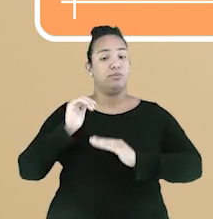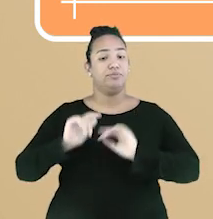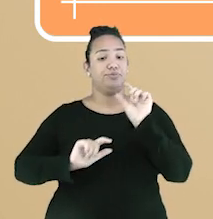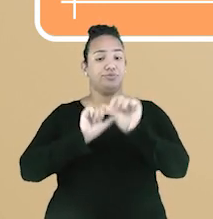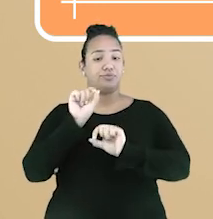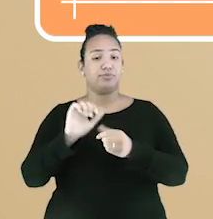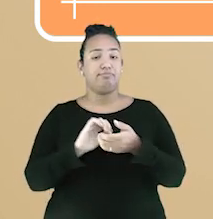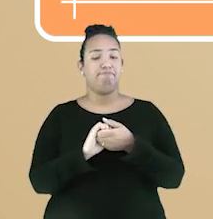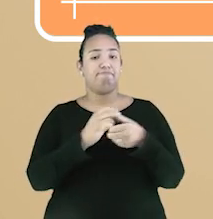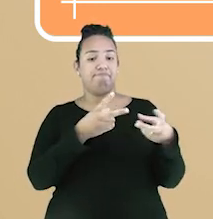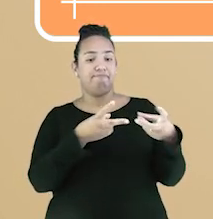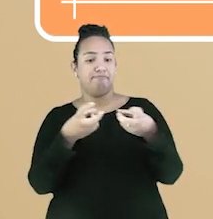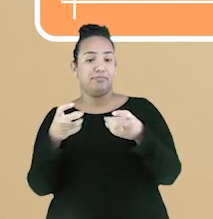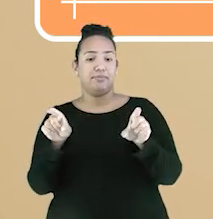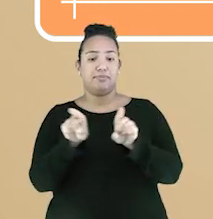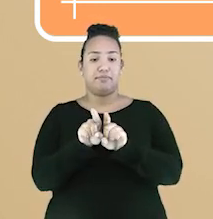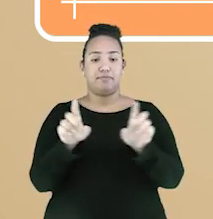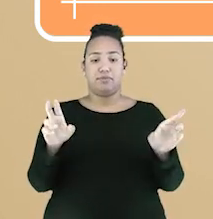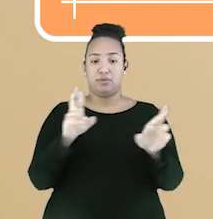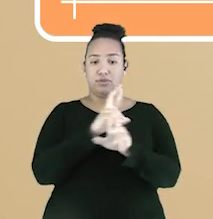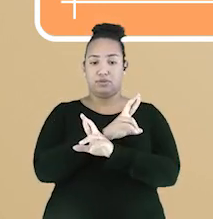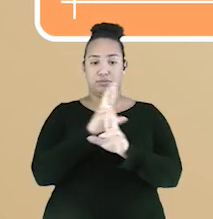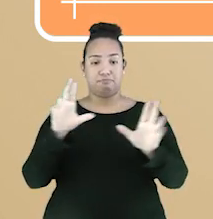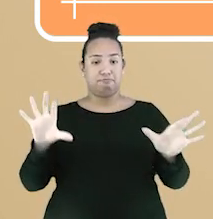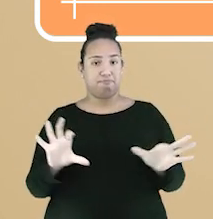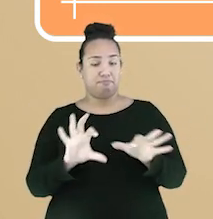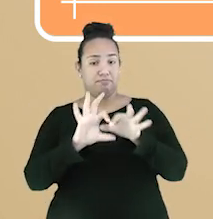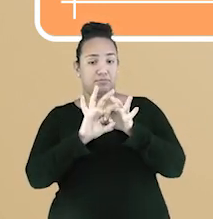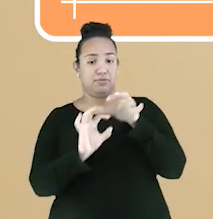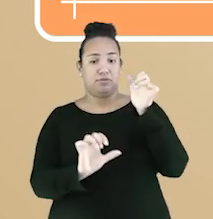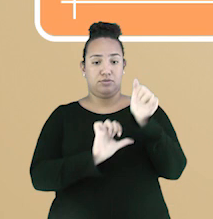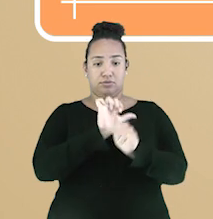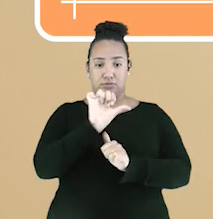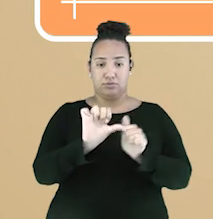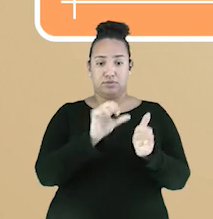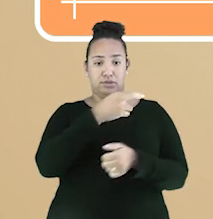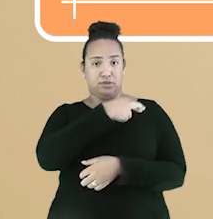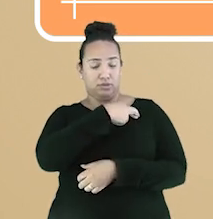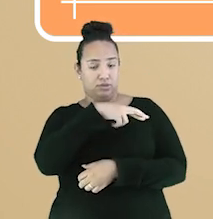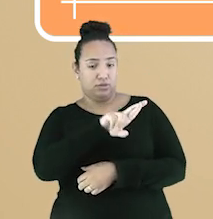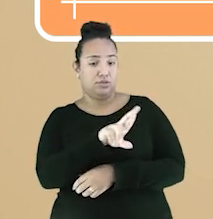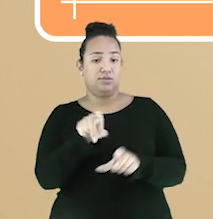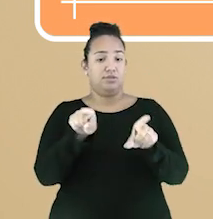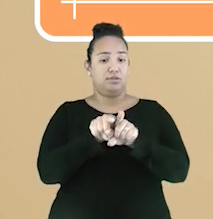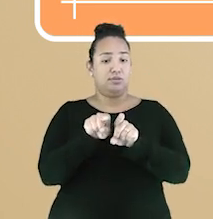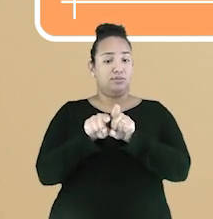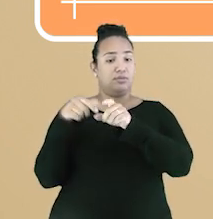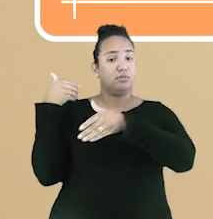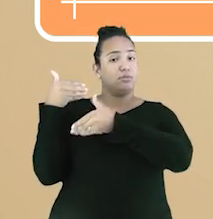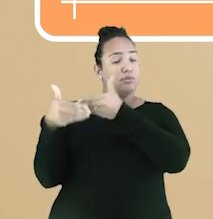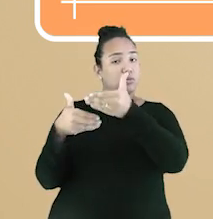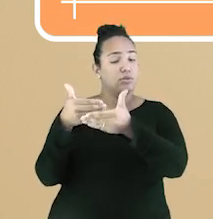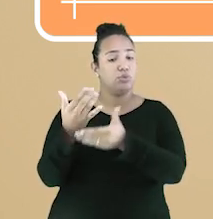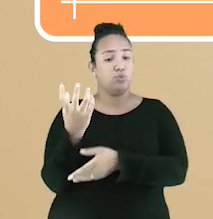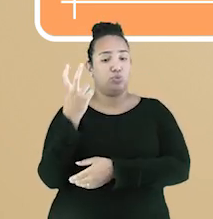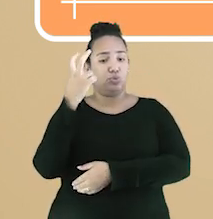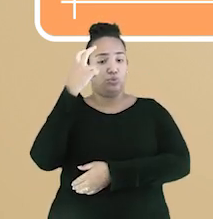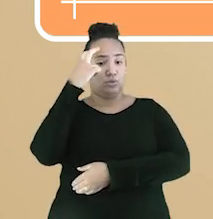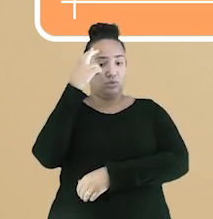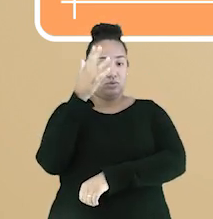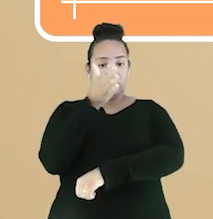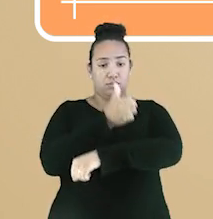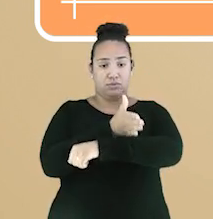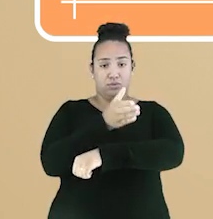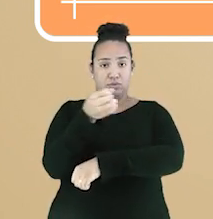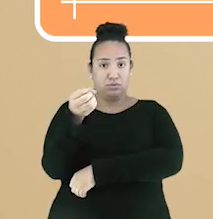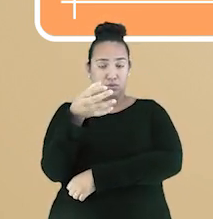habilidade: identificar e relacionar as vinculações entre as reformas religiosas e os processos culturais e sociais do período moderno